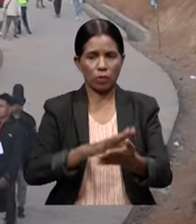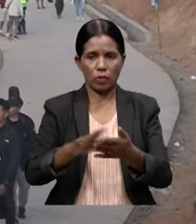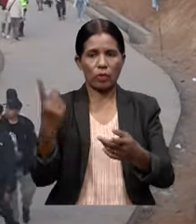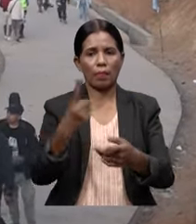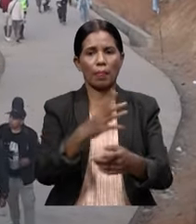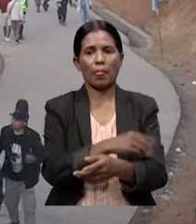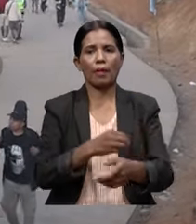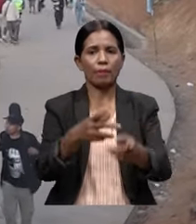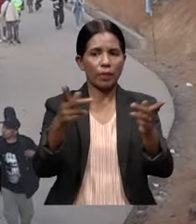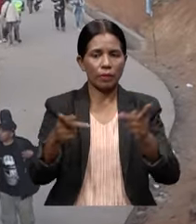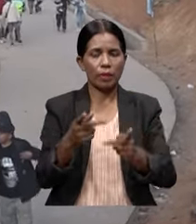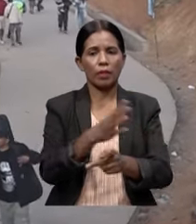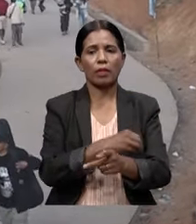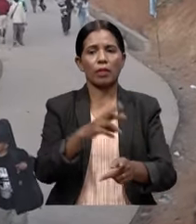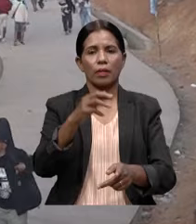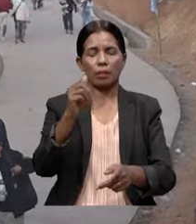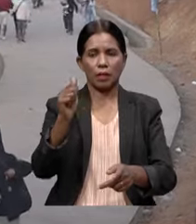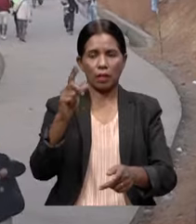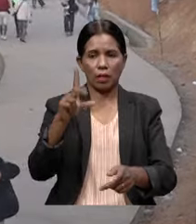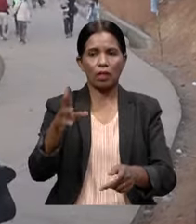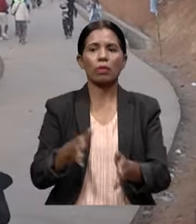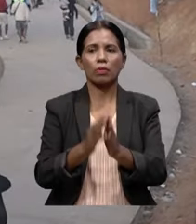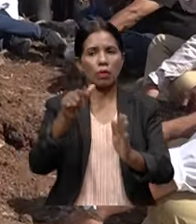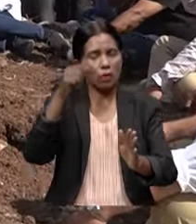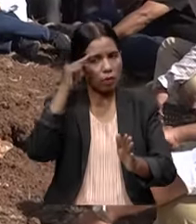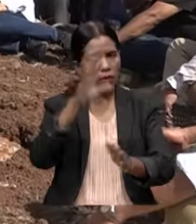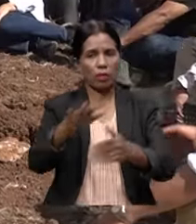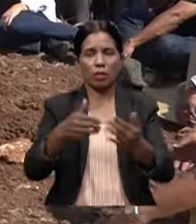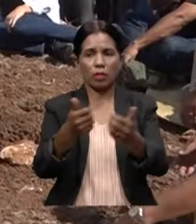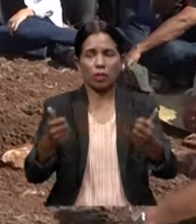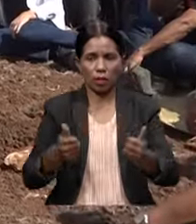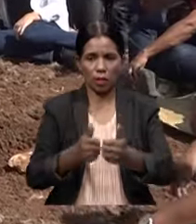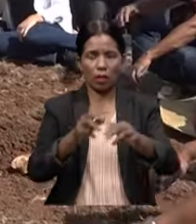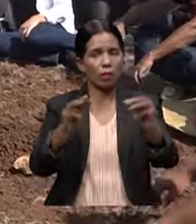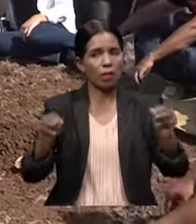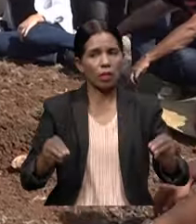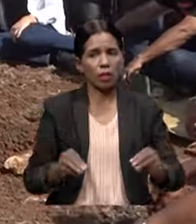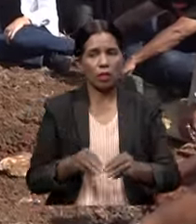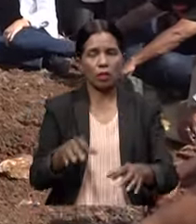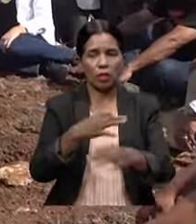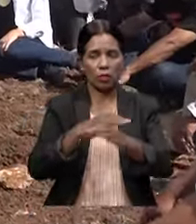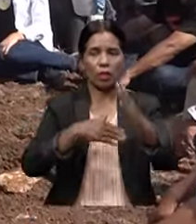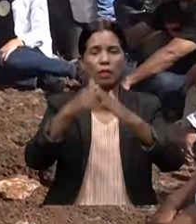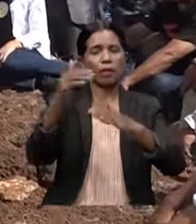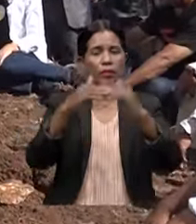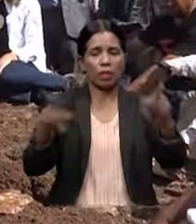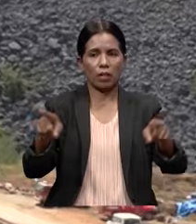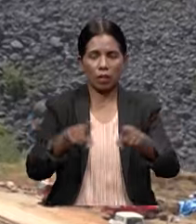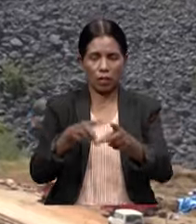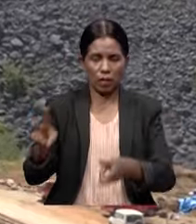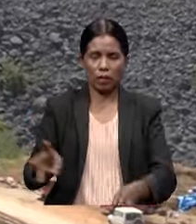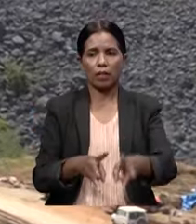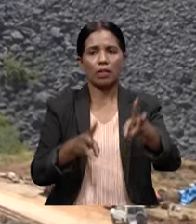no gestor fat em turismo Rabilau Nemos, justo do governo central na autoridade município, atuaria infraestrutura siranesa em